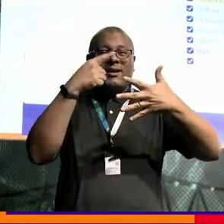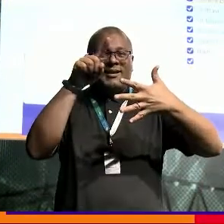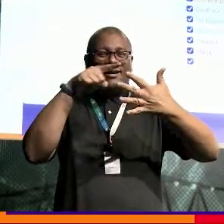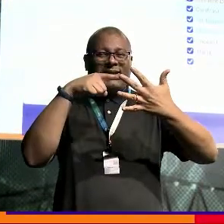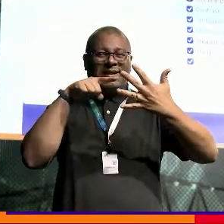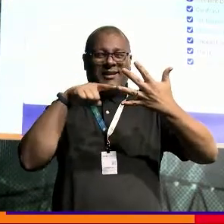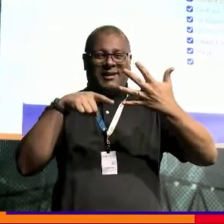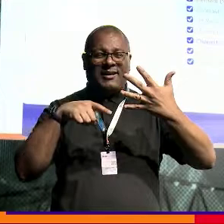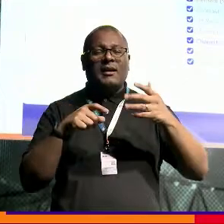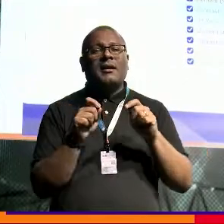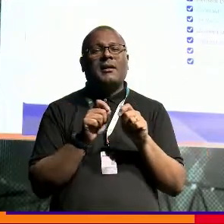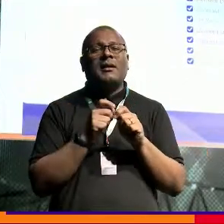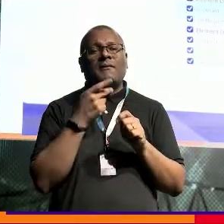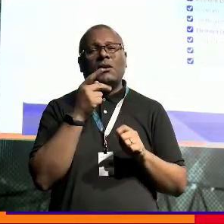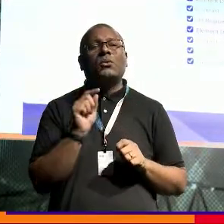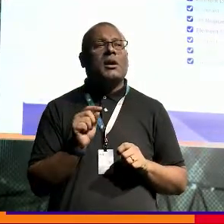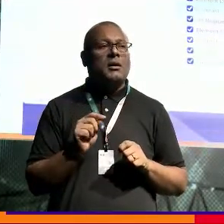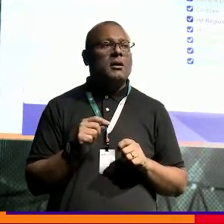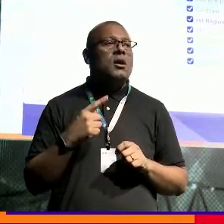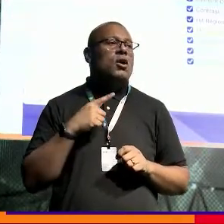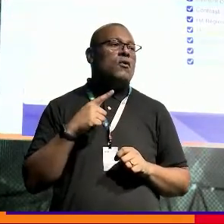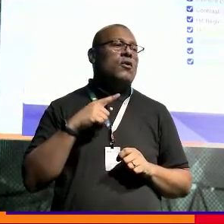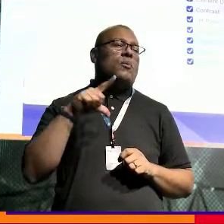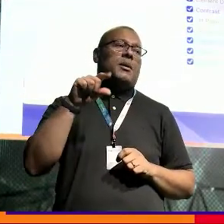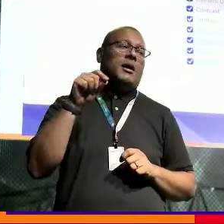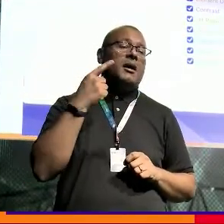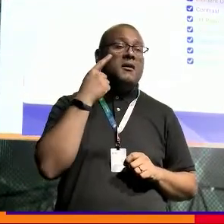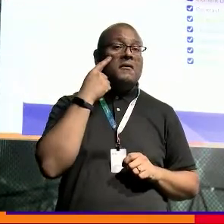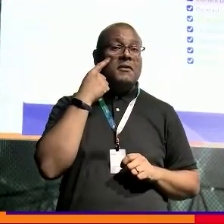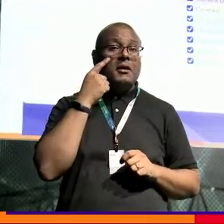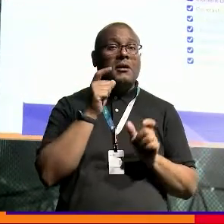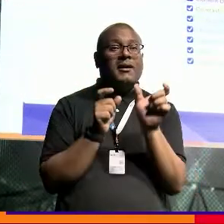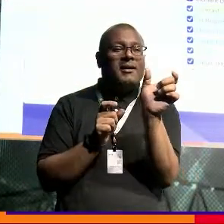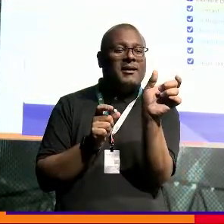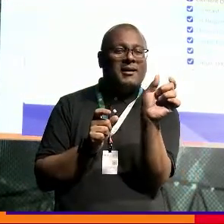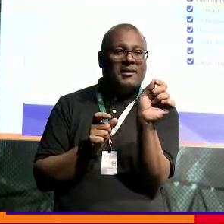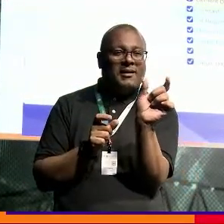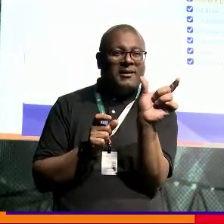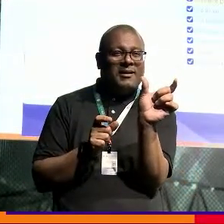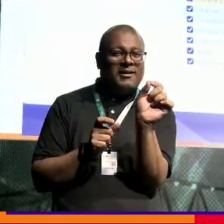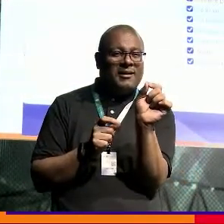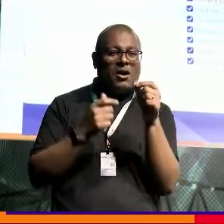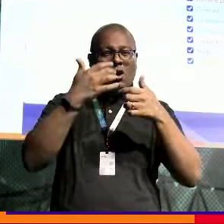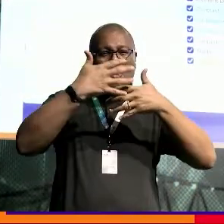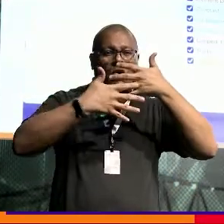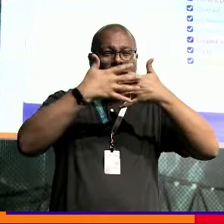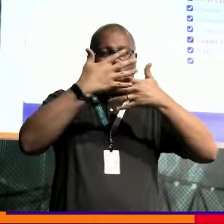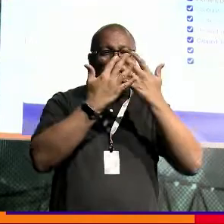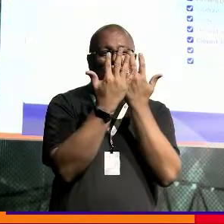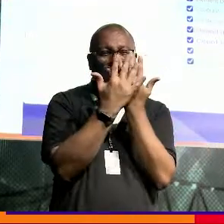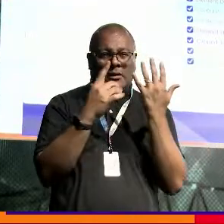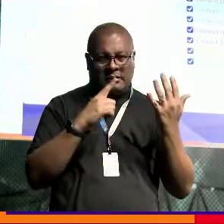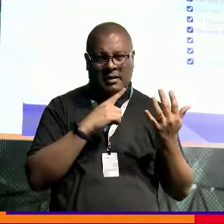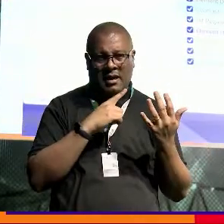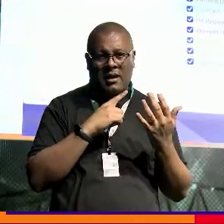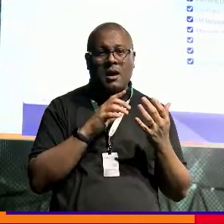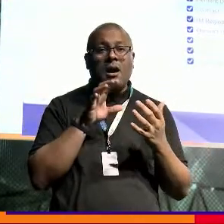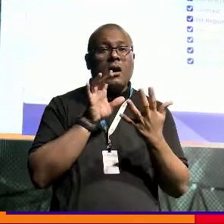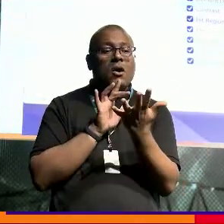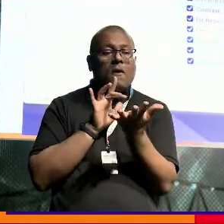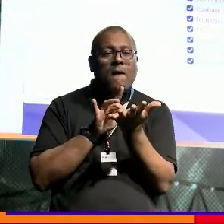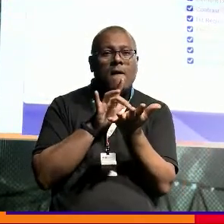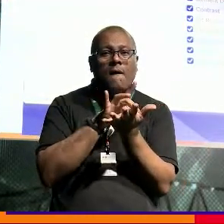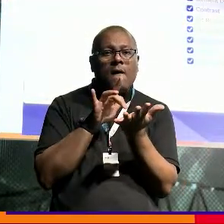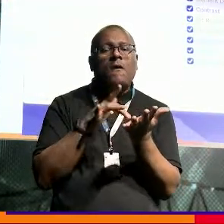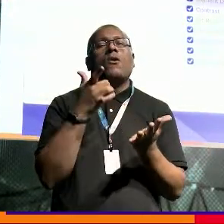que aqui, o que ele está falando? Eu vou pegar, ver se os elementos estão bem descritos, se tem contraste, se eu conseguir pegar a região, se